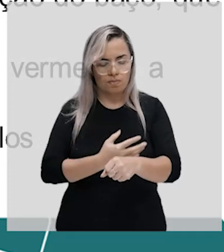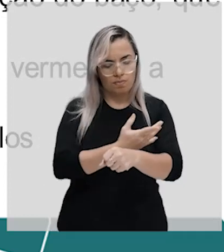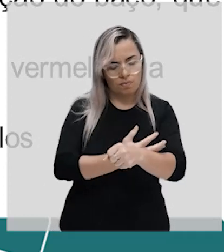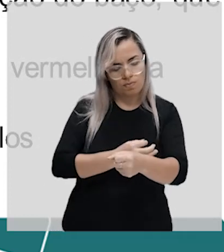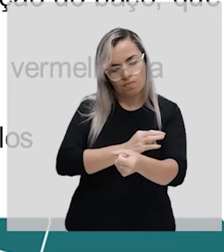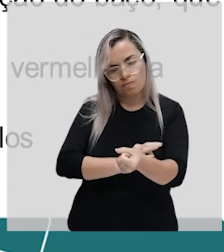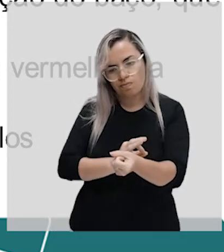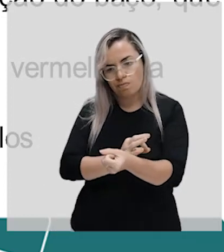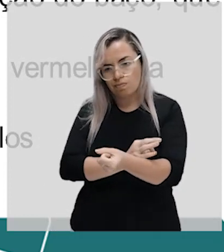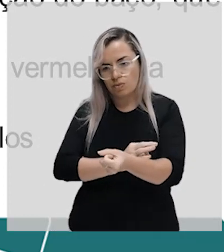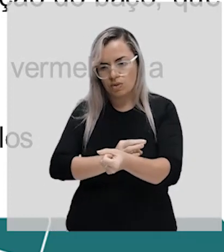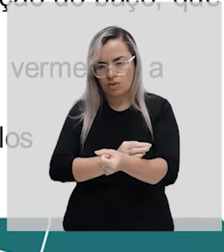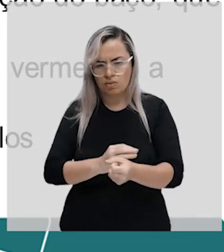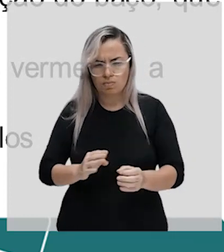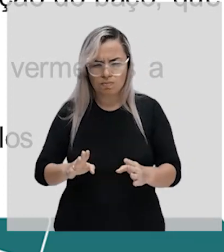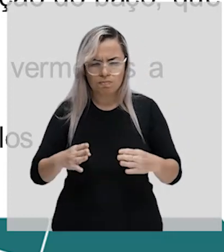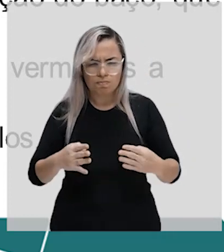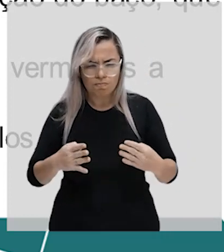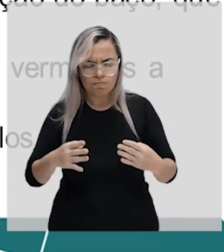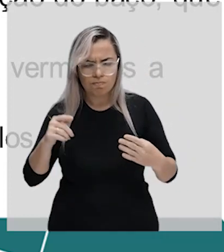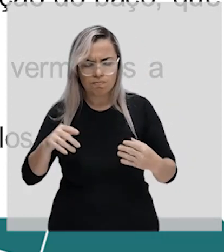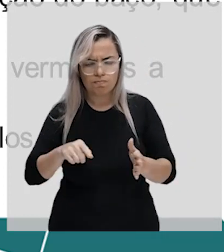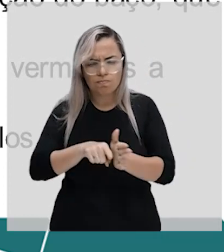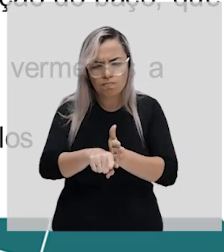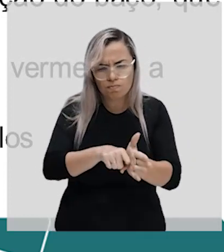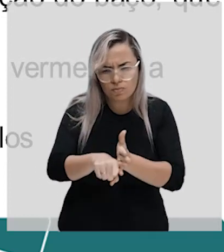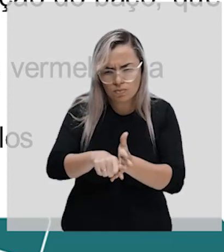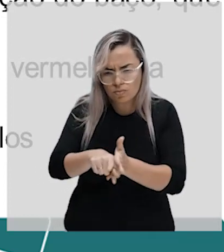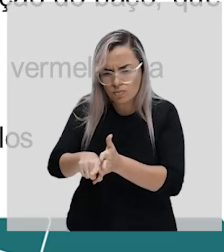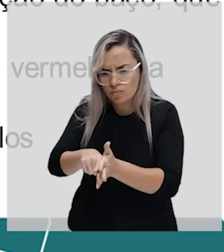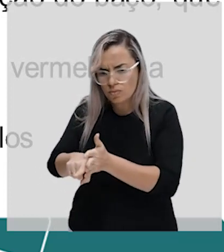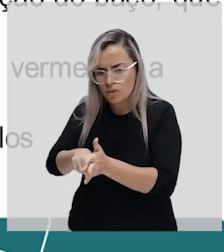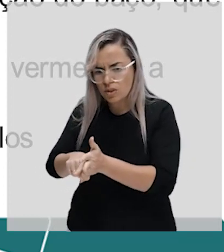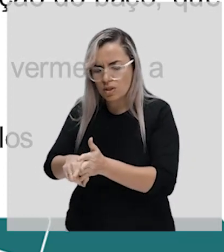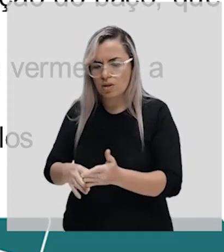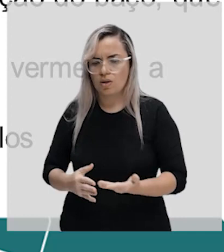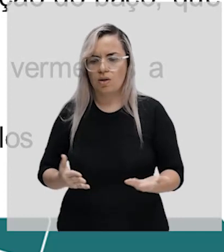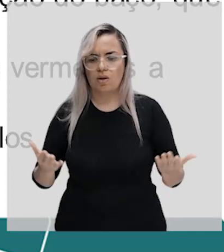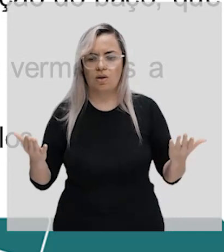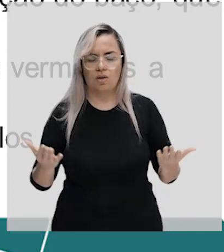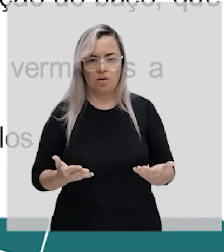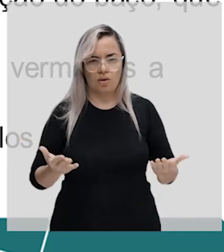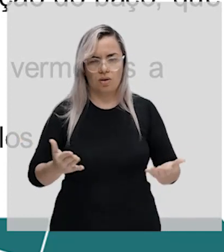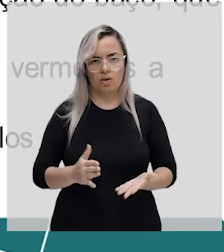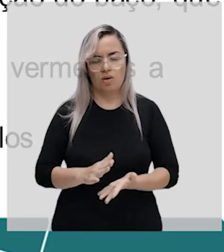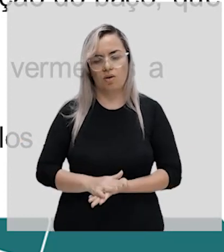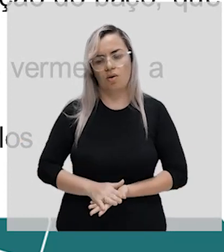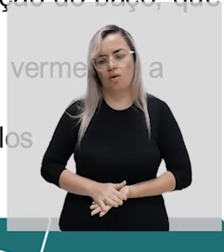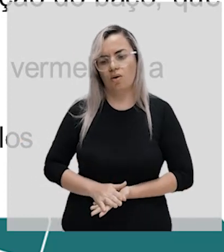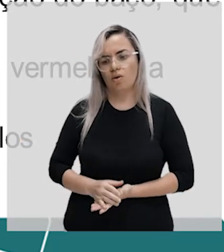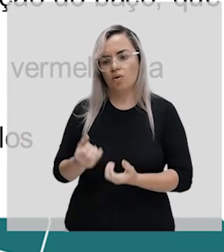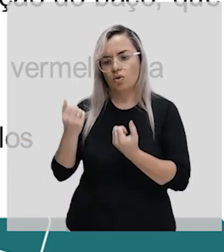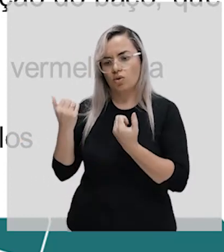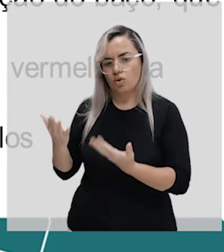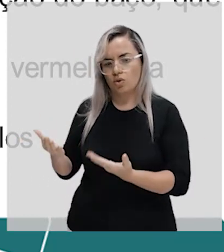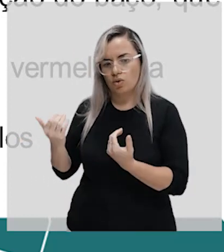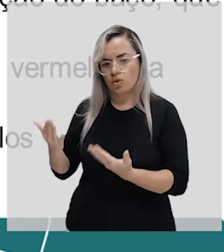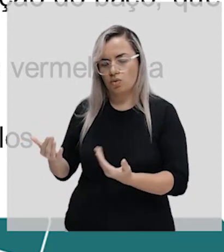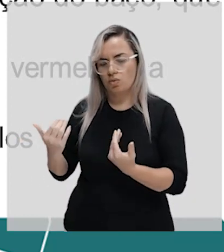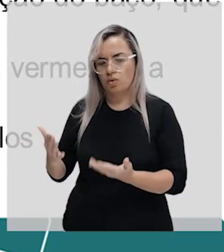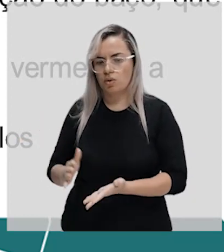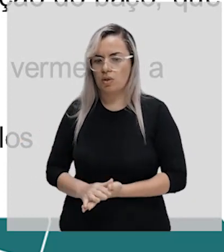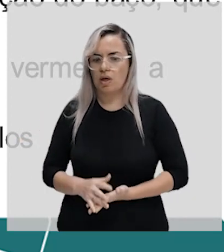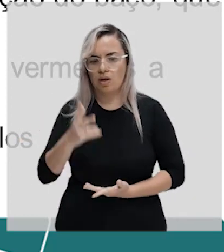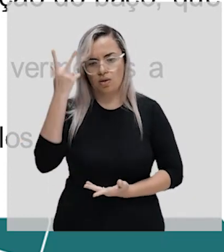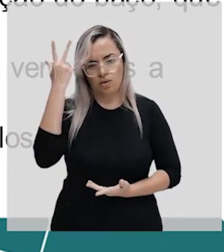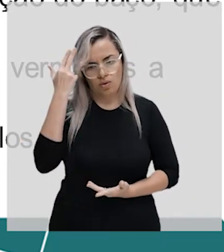dos pesquisadores. Ao invés de adultos jovens, como habitualmente eram os idosos, que